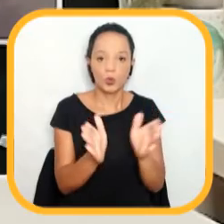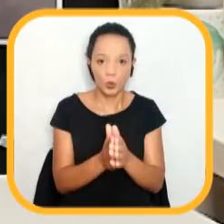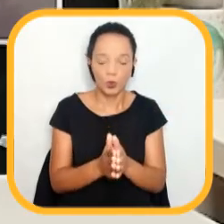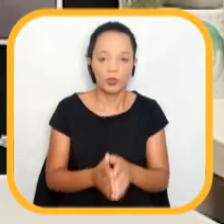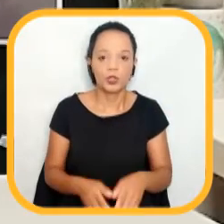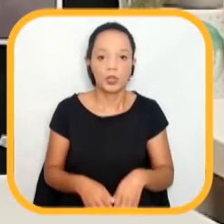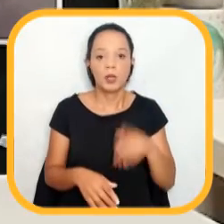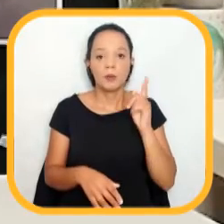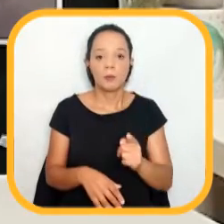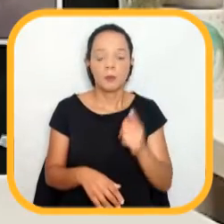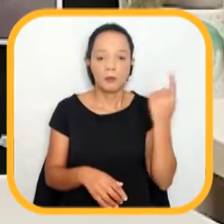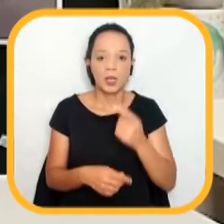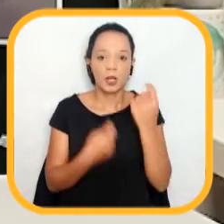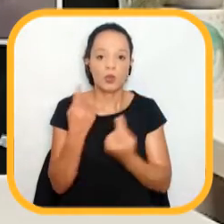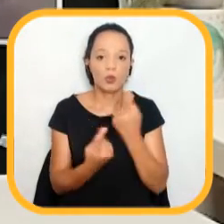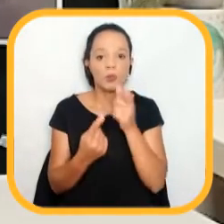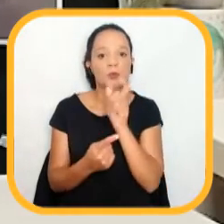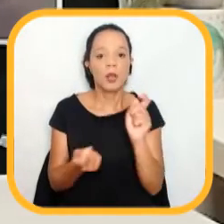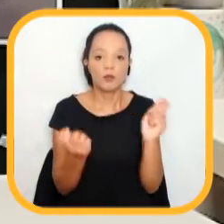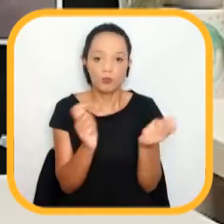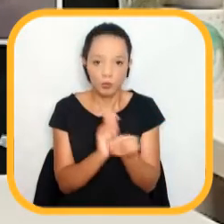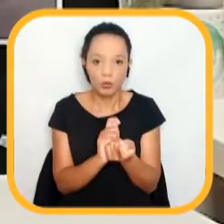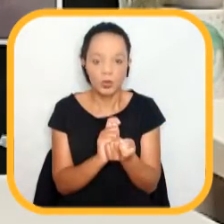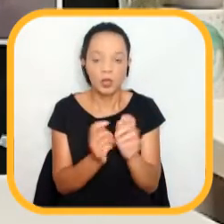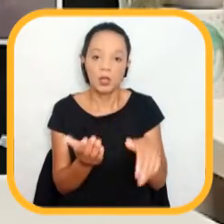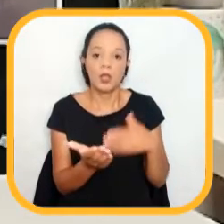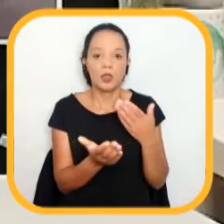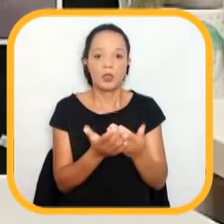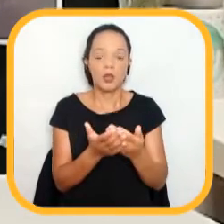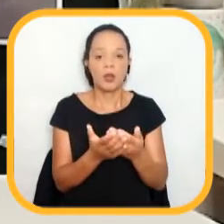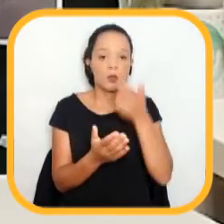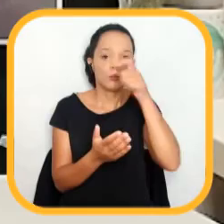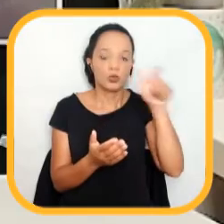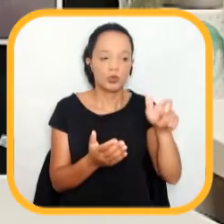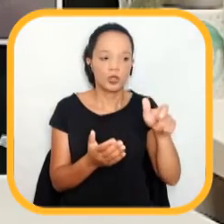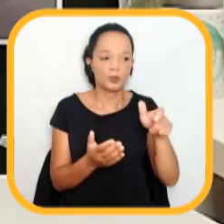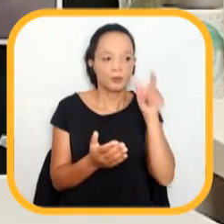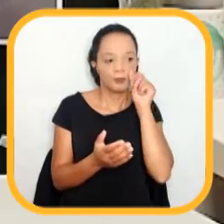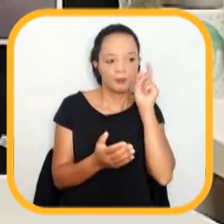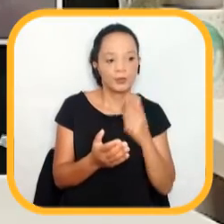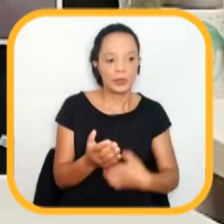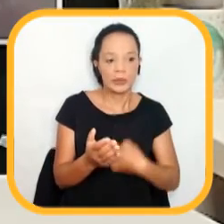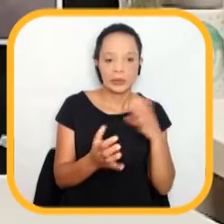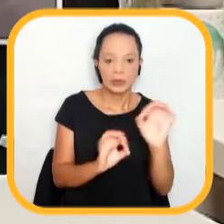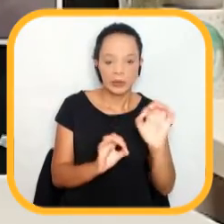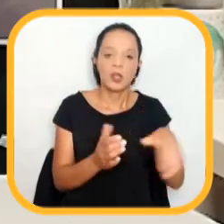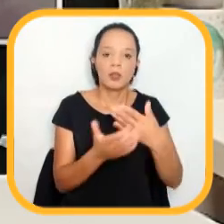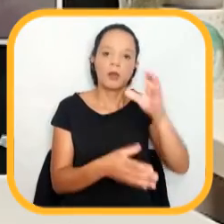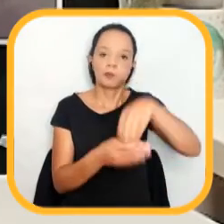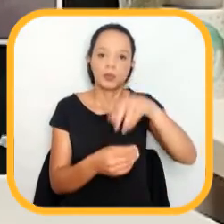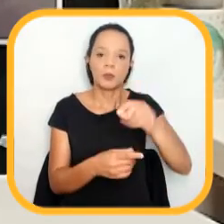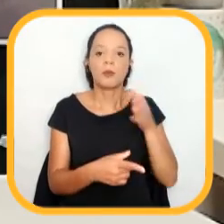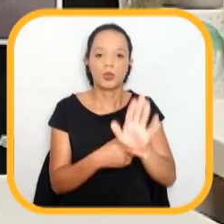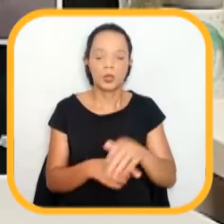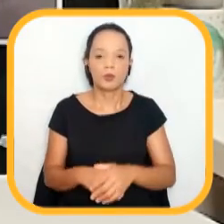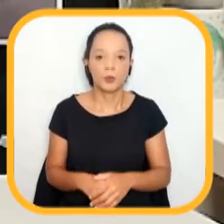as pessoas, implicando alterações morfológicas às palavras, de forma a abarcar quem não se identifica com os géneros masculino e